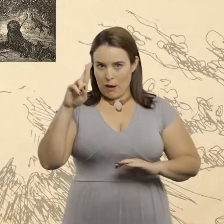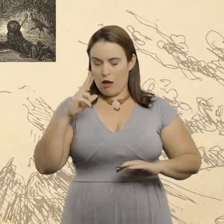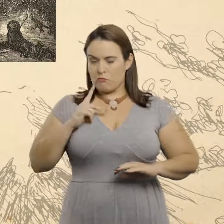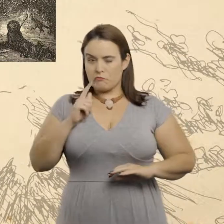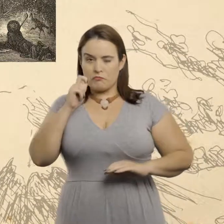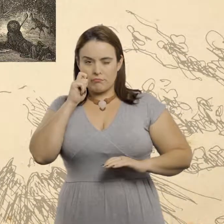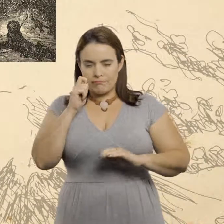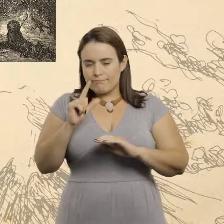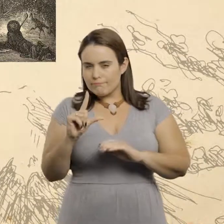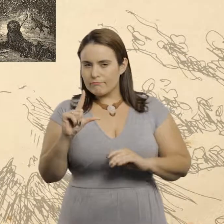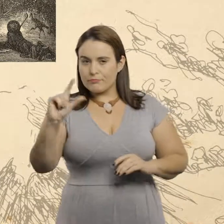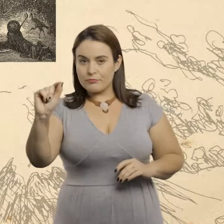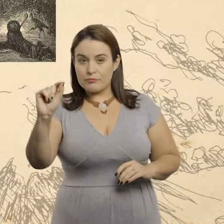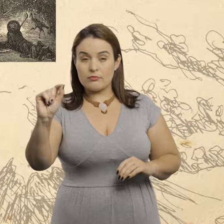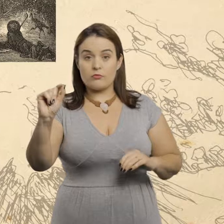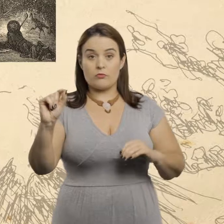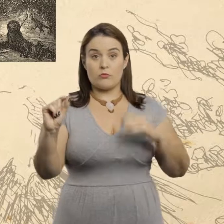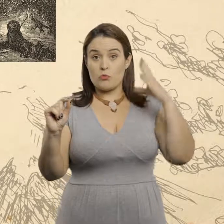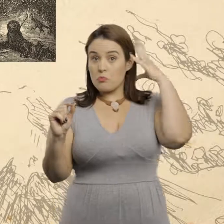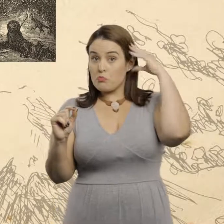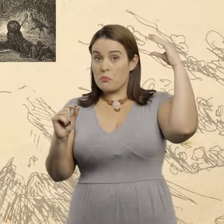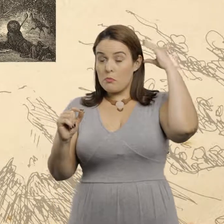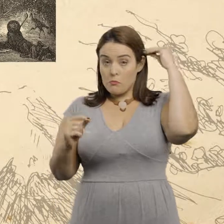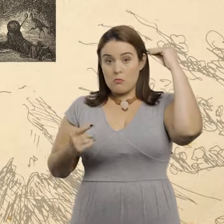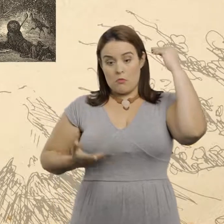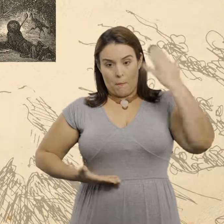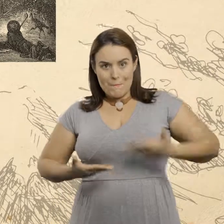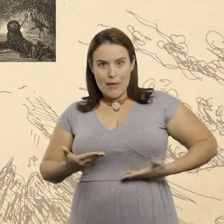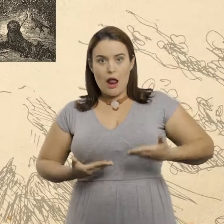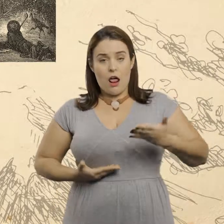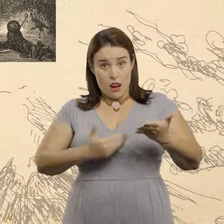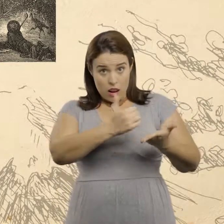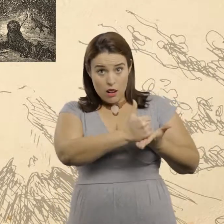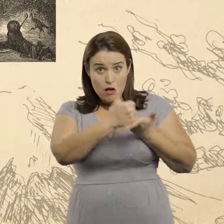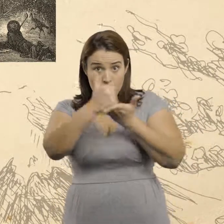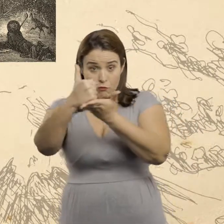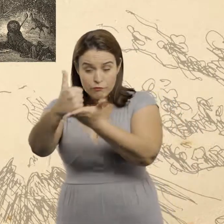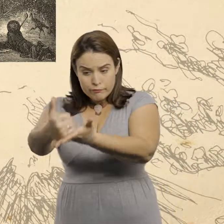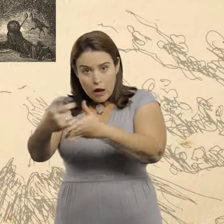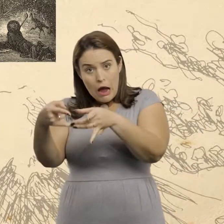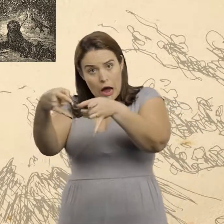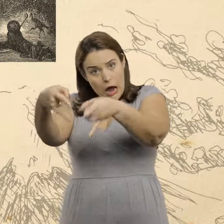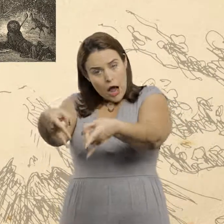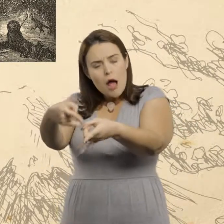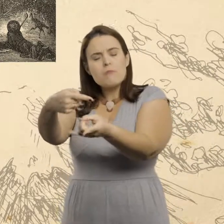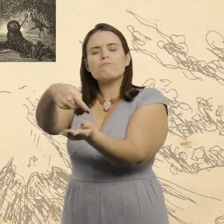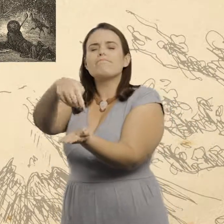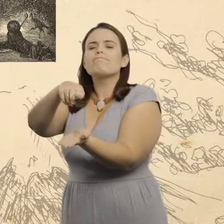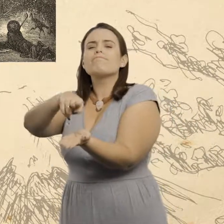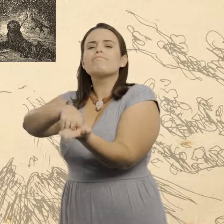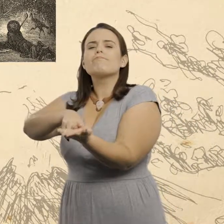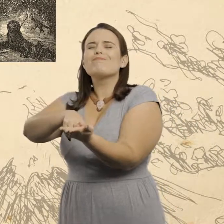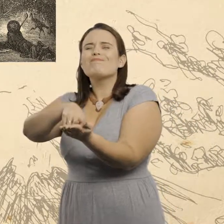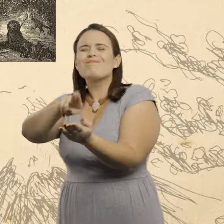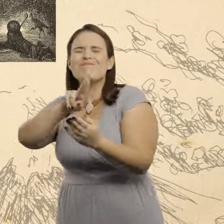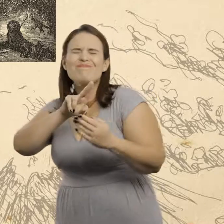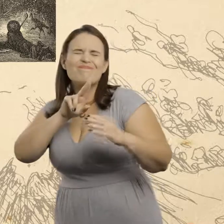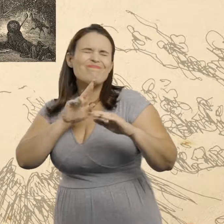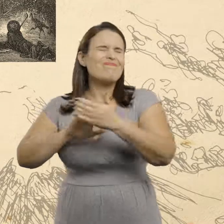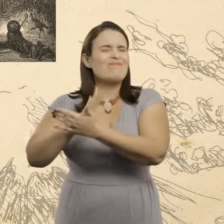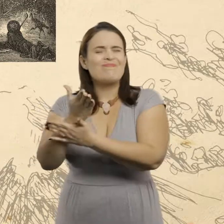Depois que o detetive Fix saiu do bar, Passepartout foi carregado por 2 empregados. Ele ficou deitado em uma